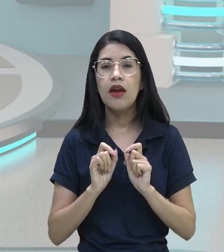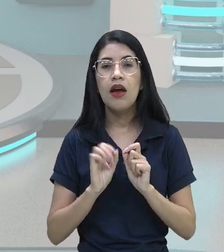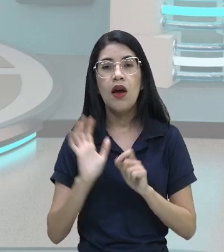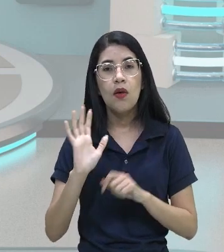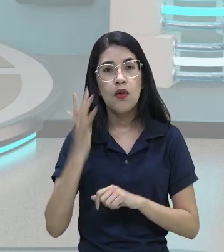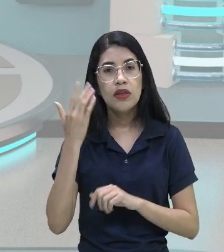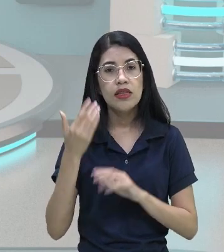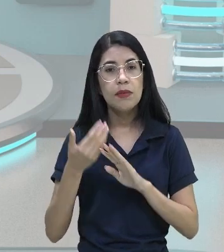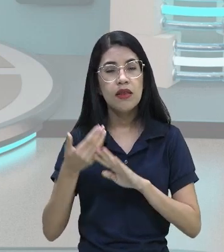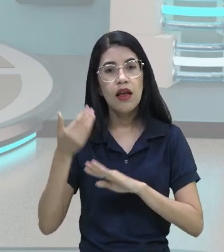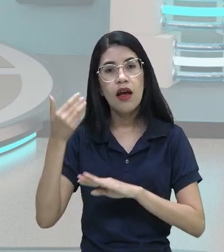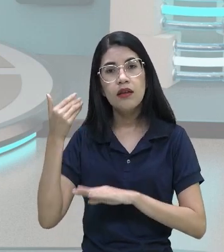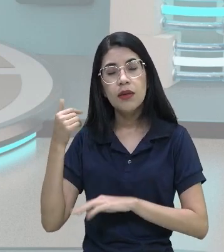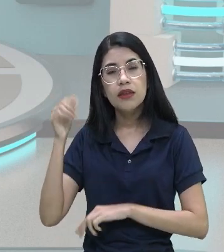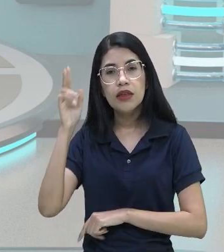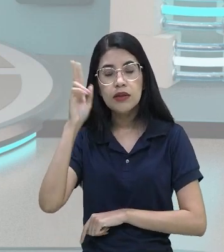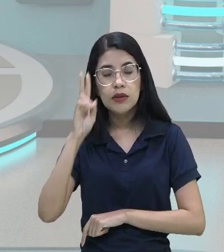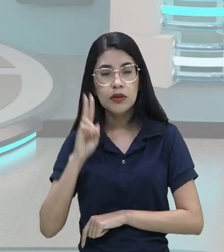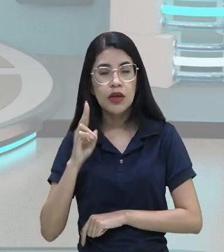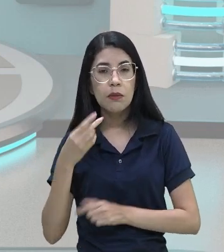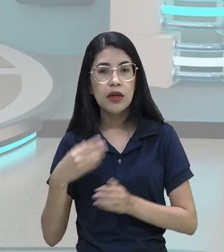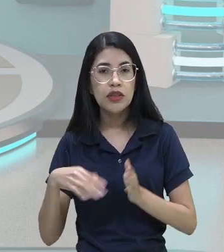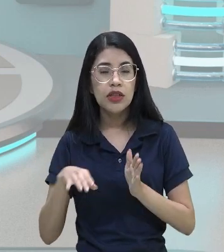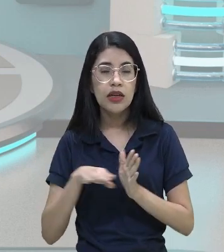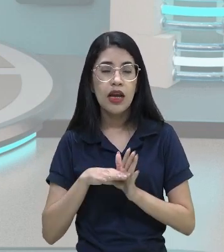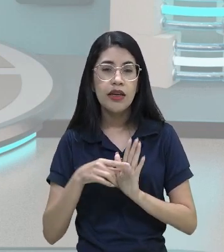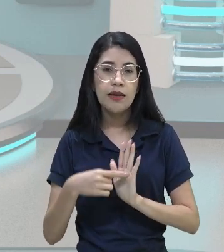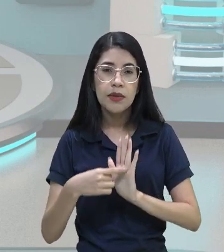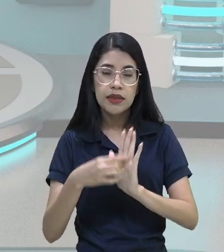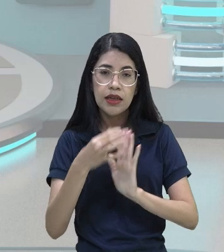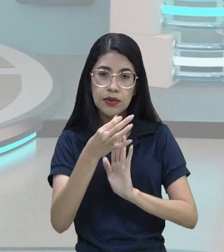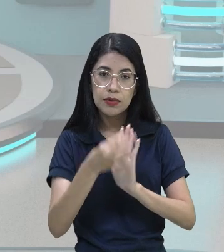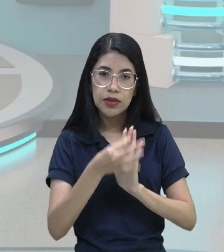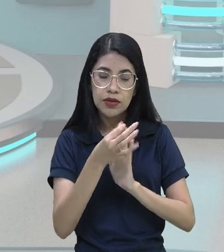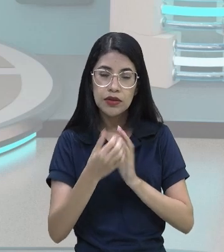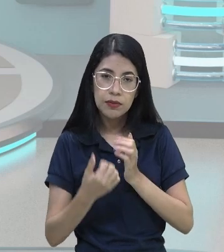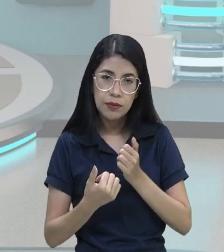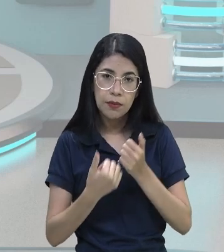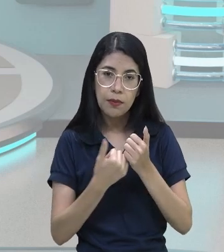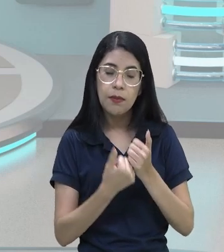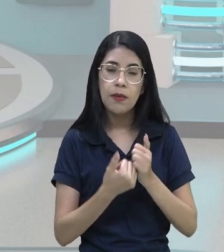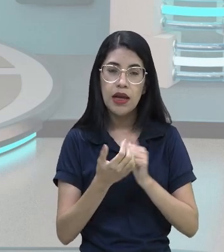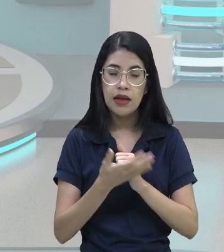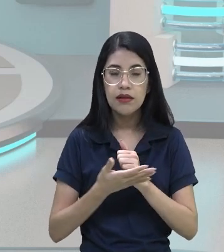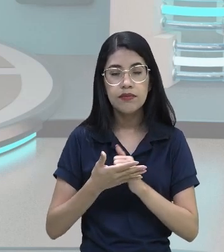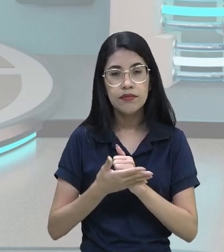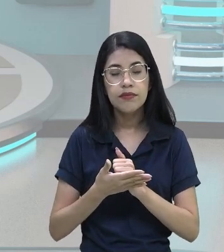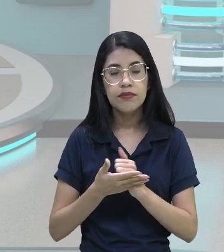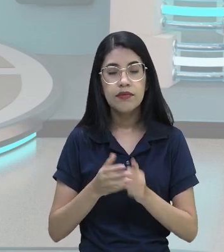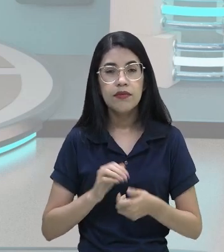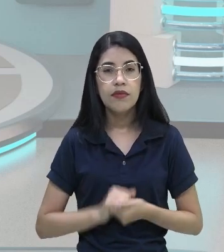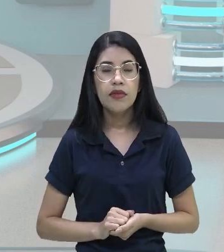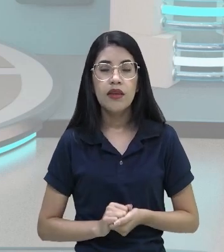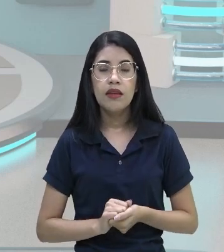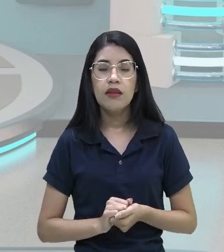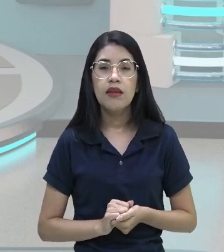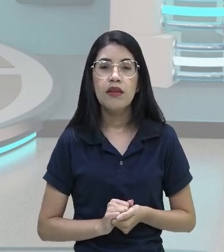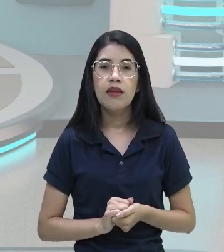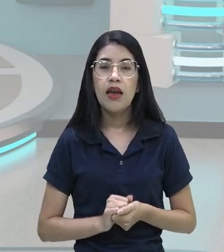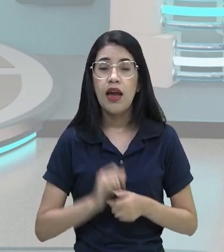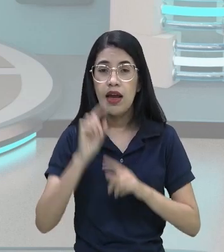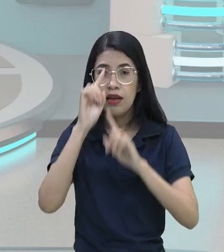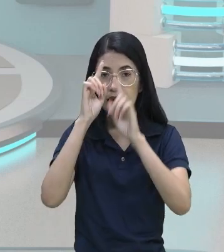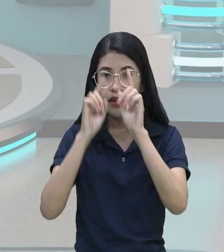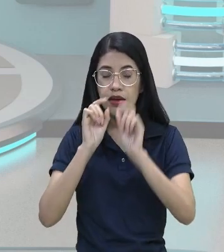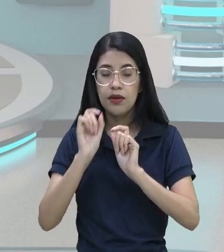histórico para chegar na sua opinião e para sustentar mais ou menos, mais uma vez, na verdade, a ideia de